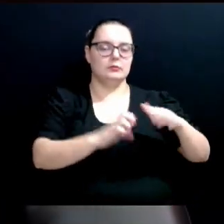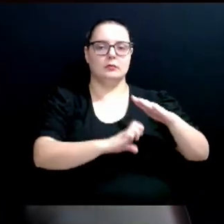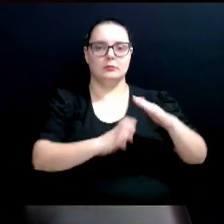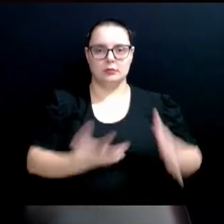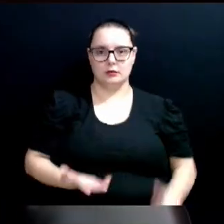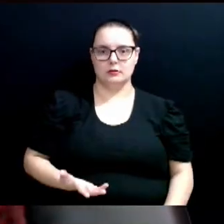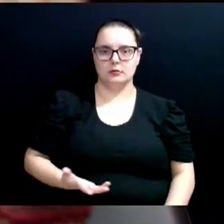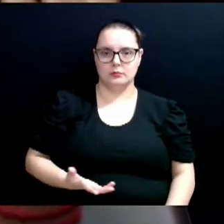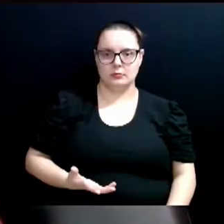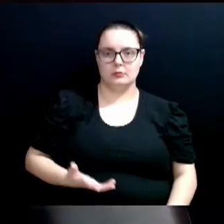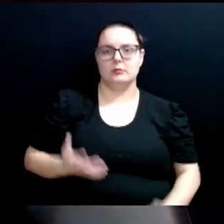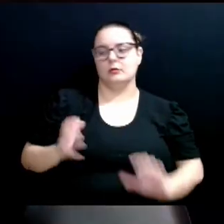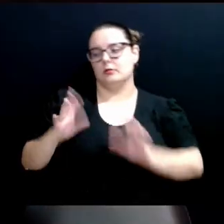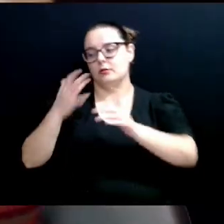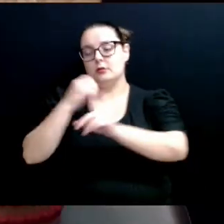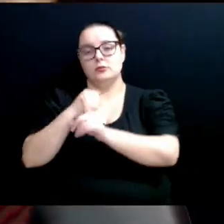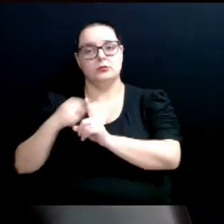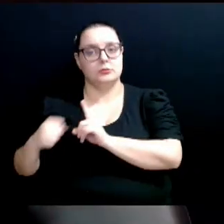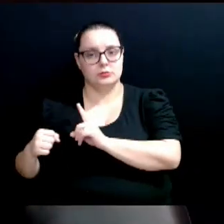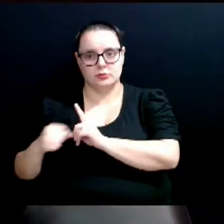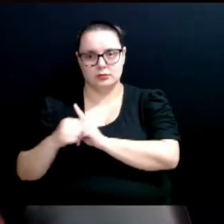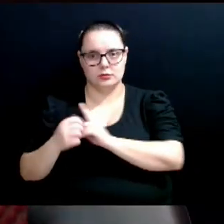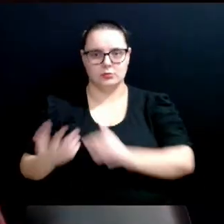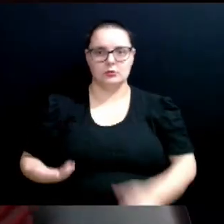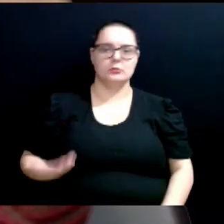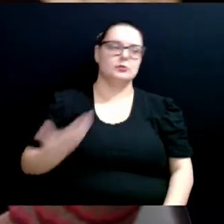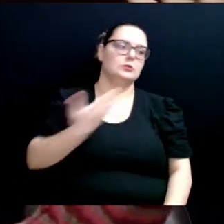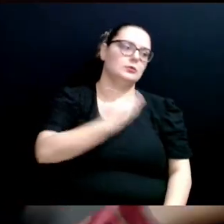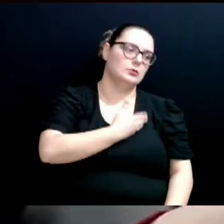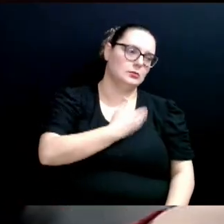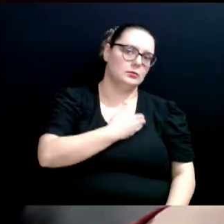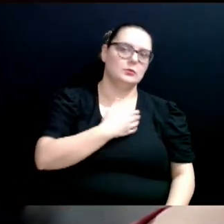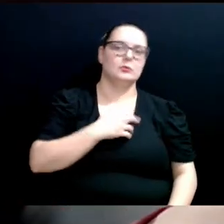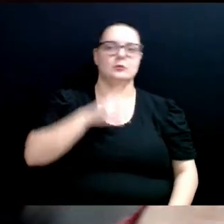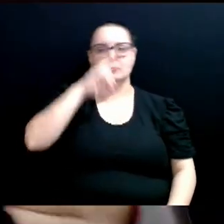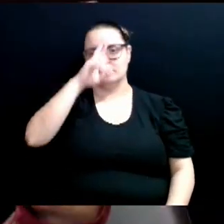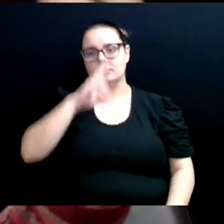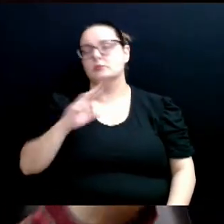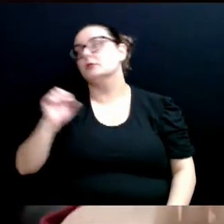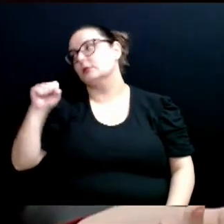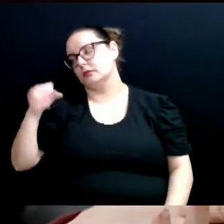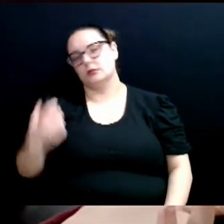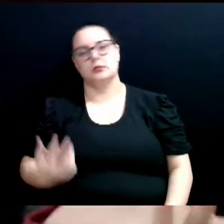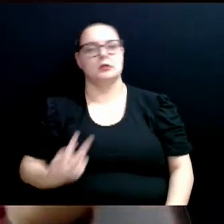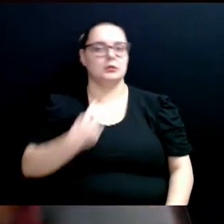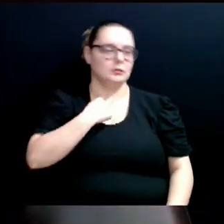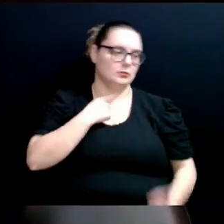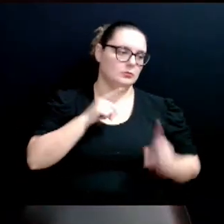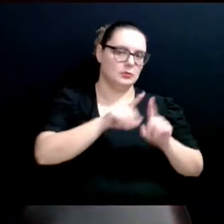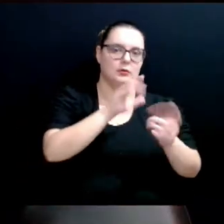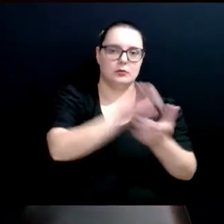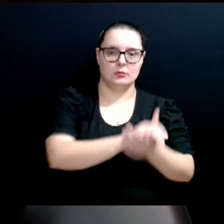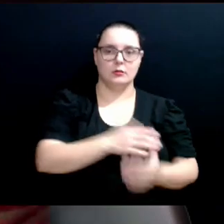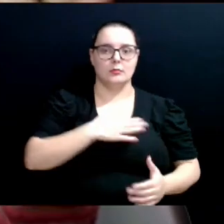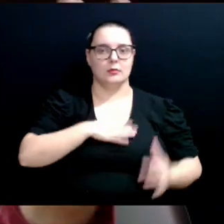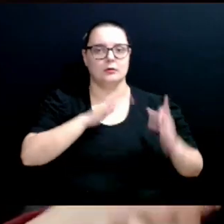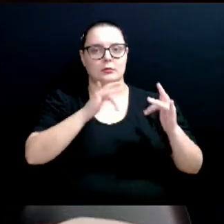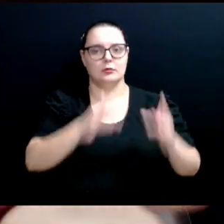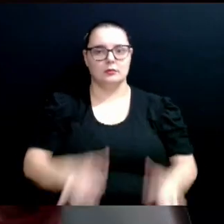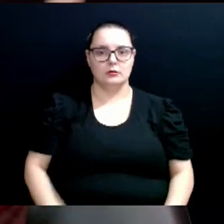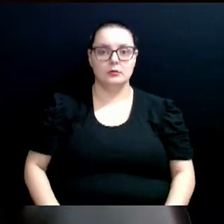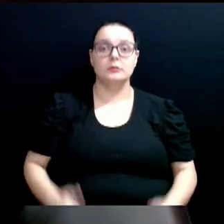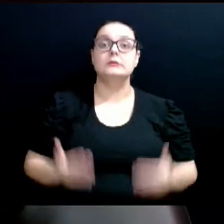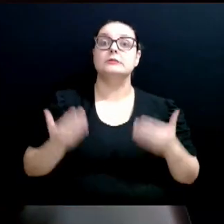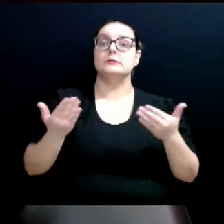evento social com meus colegas, com meus chefes, e eu não posso levar meu companheiro, meu namorado. E aí, eu